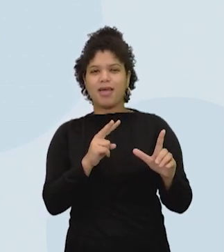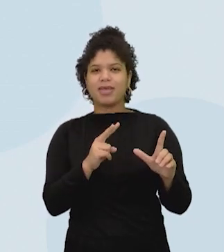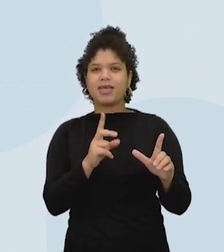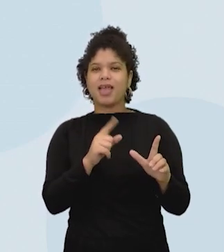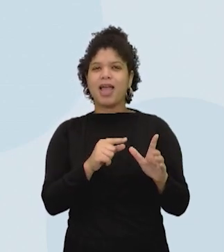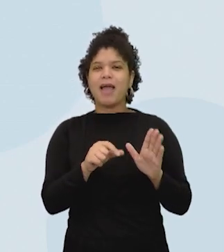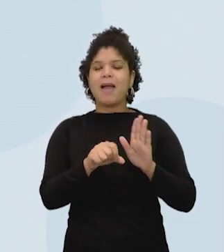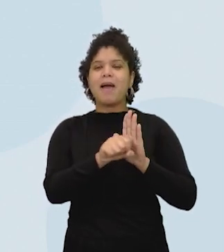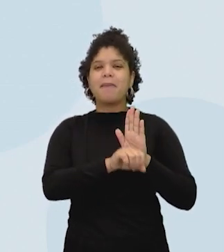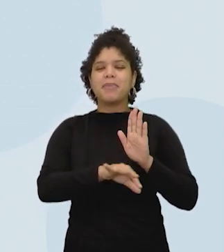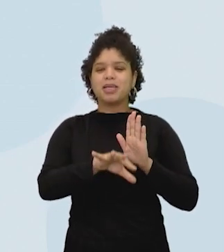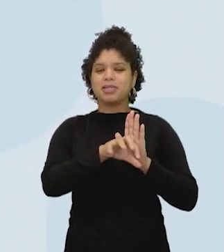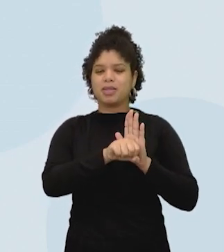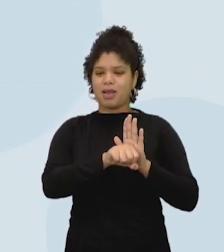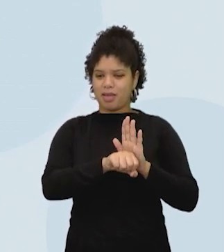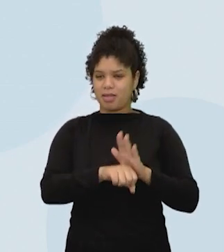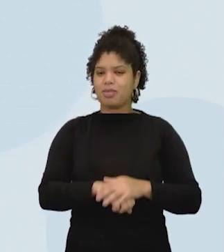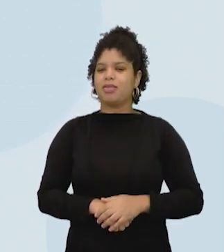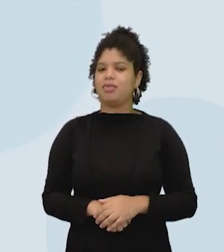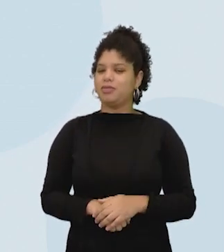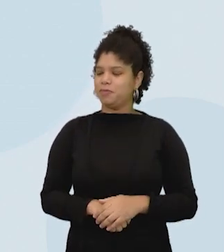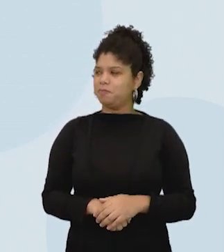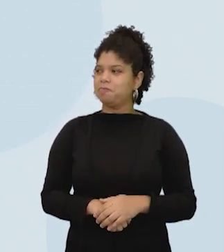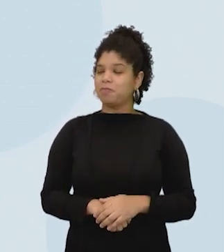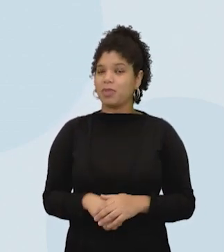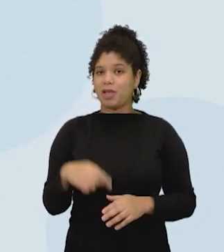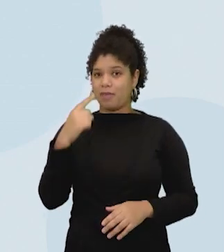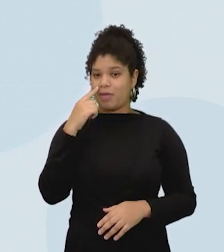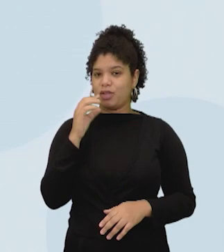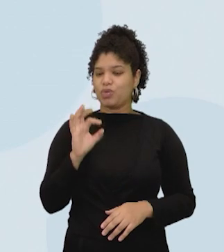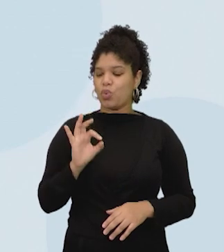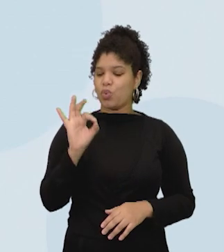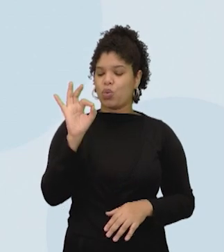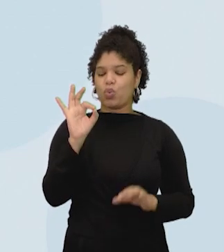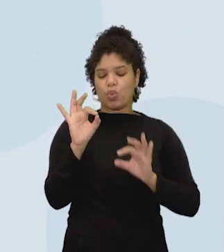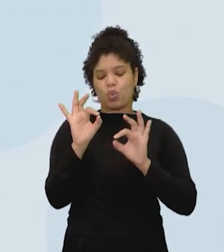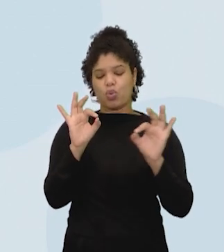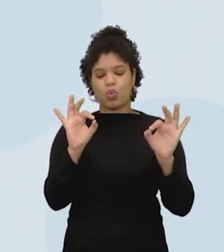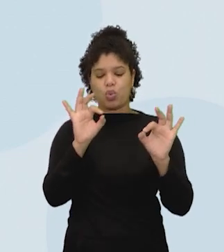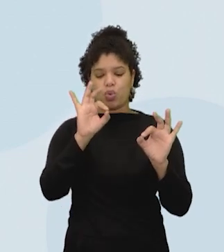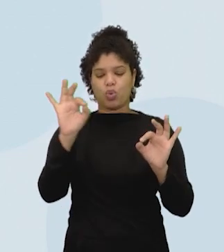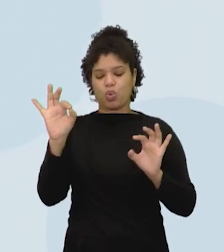O desenho é composto por linhas, pontos e formas e o chamamos de